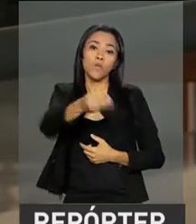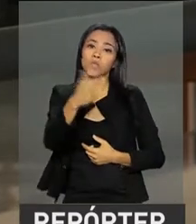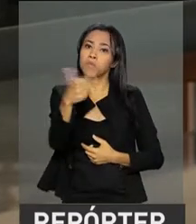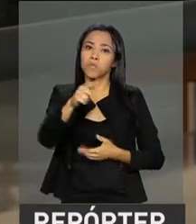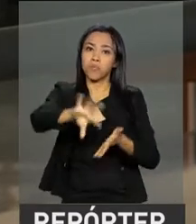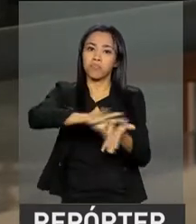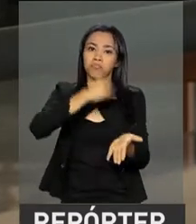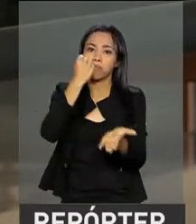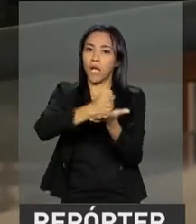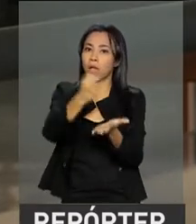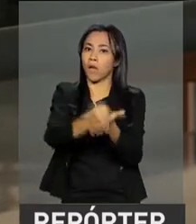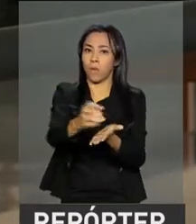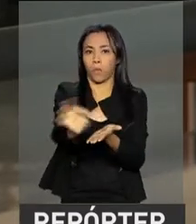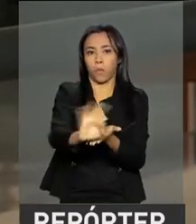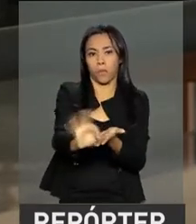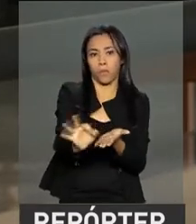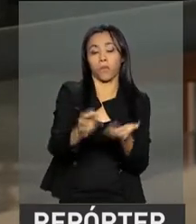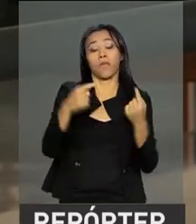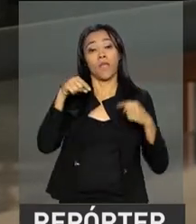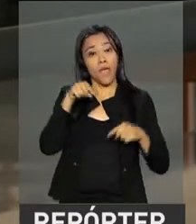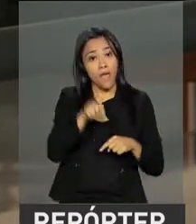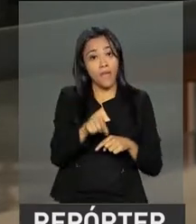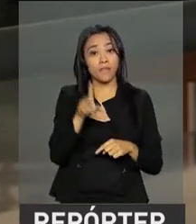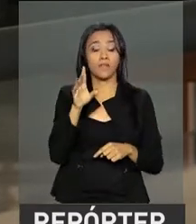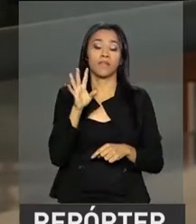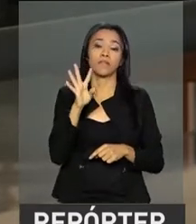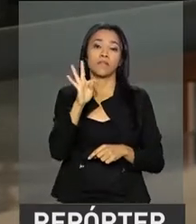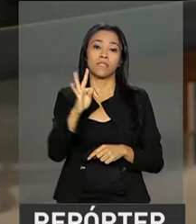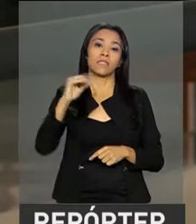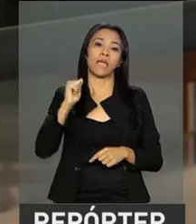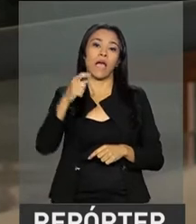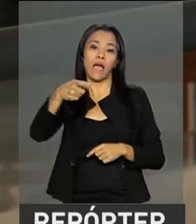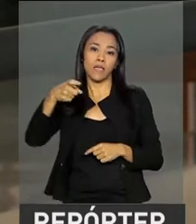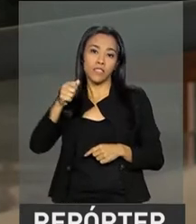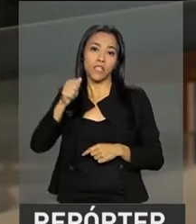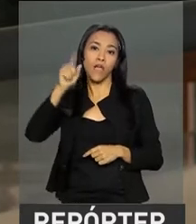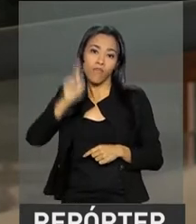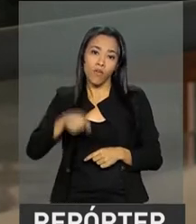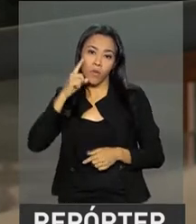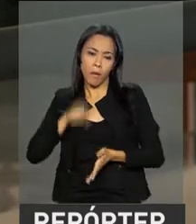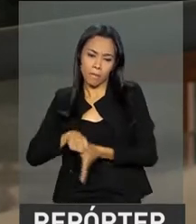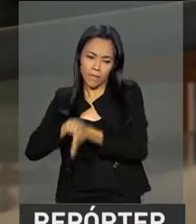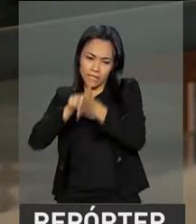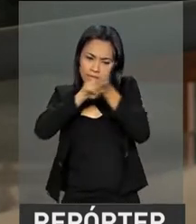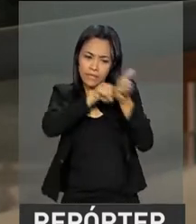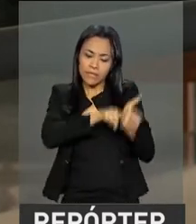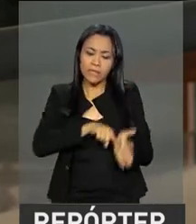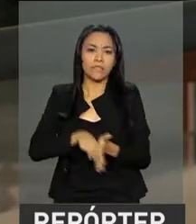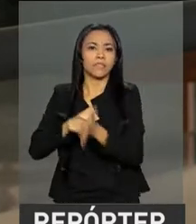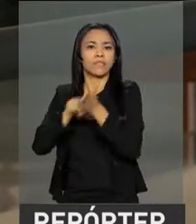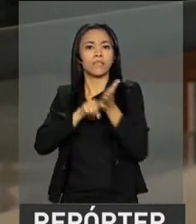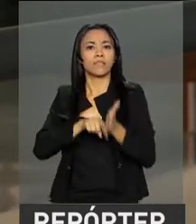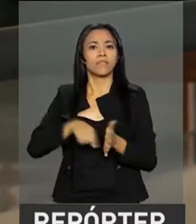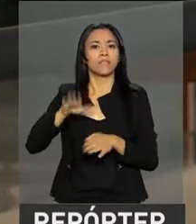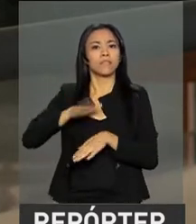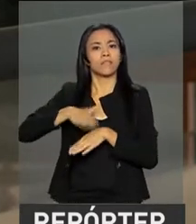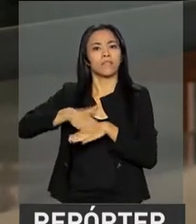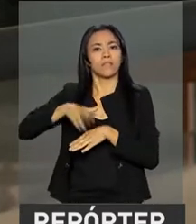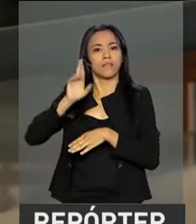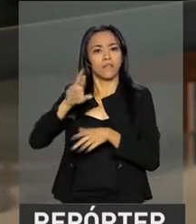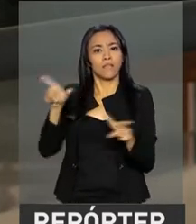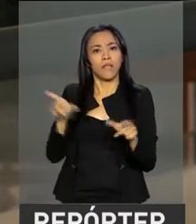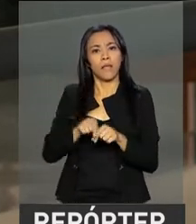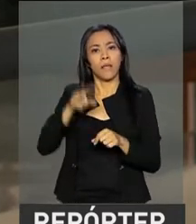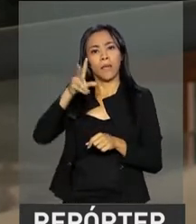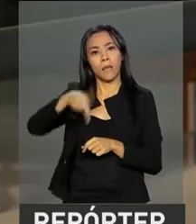assinada. Essa taxa de desemprego foi medida pela Pesquisa Nacional por Amostra de Domicílios, a PNAD Contínua,